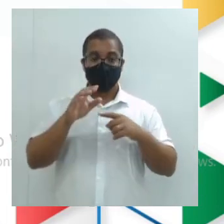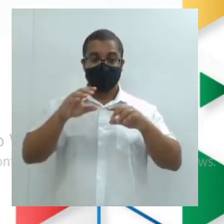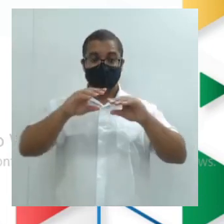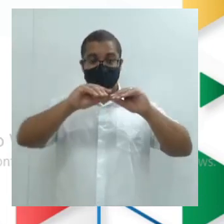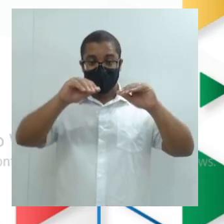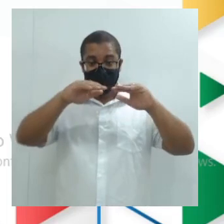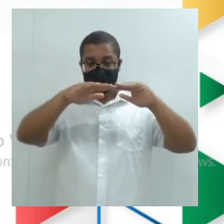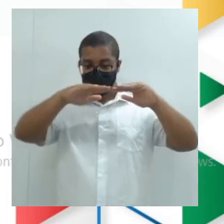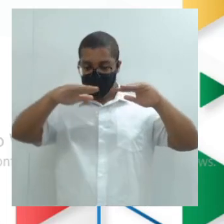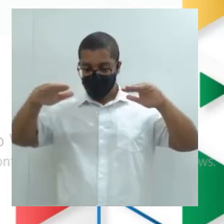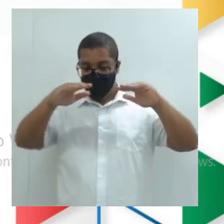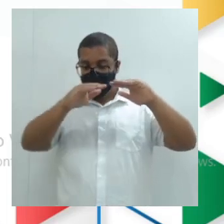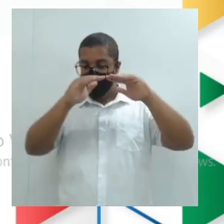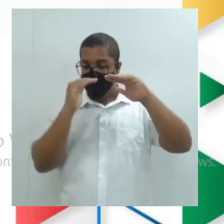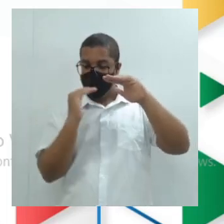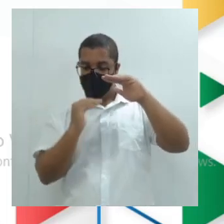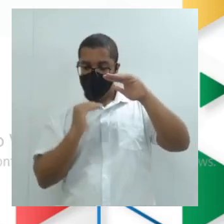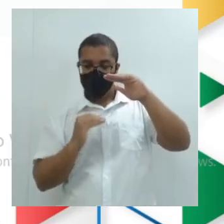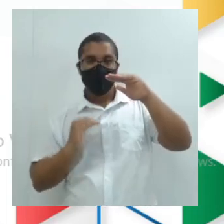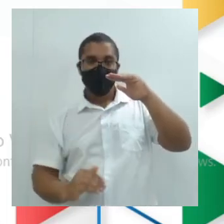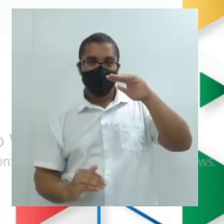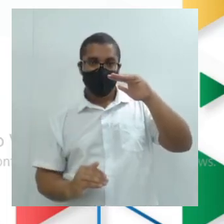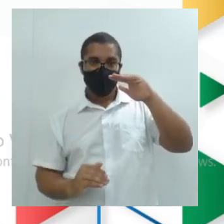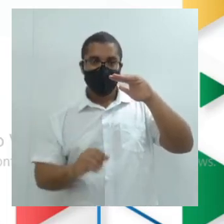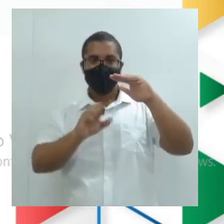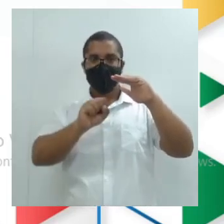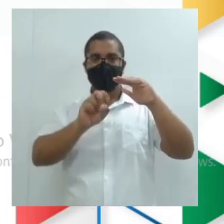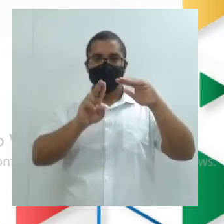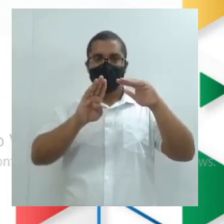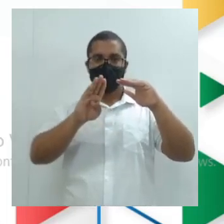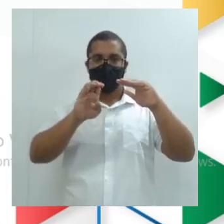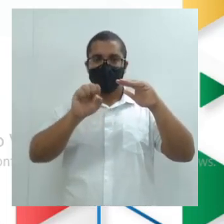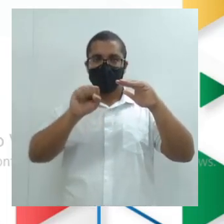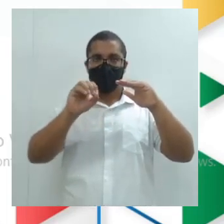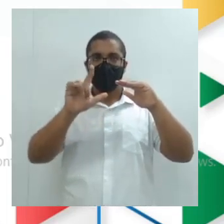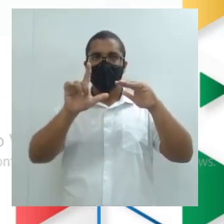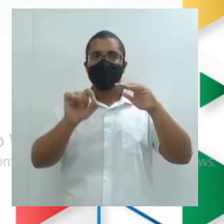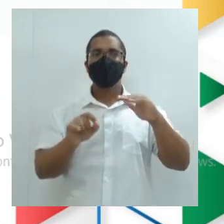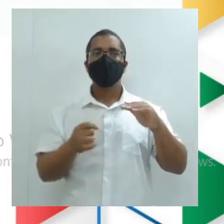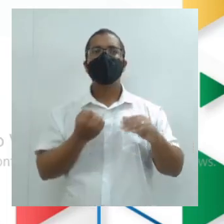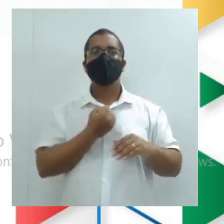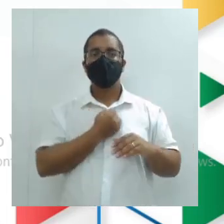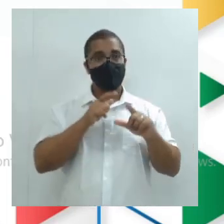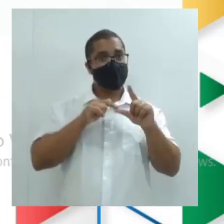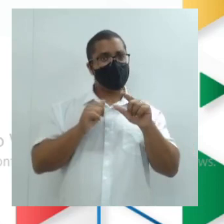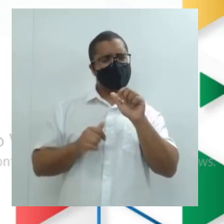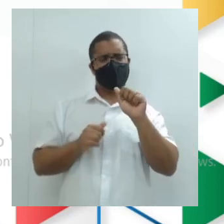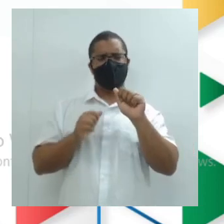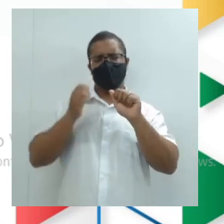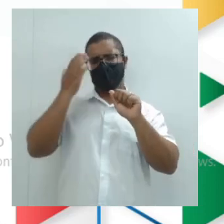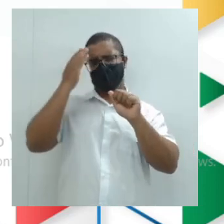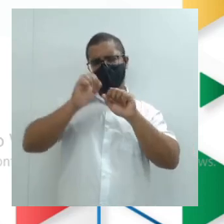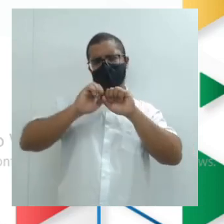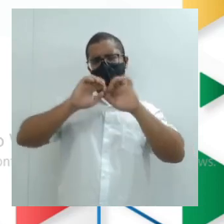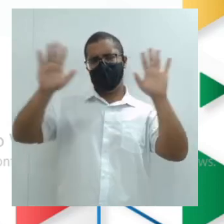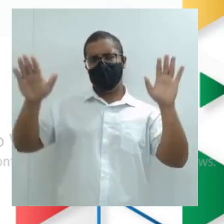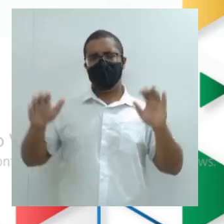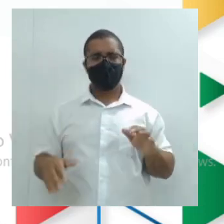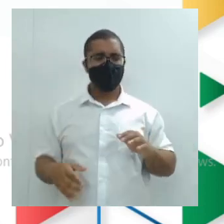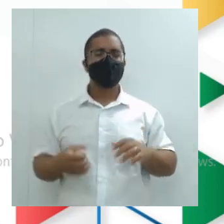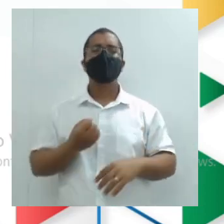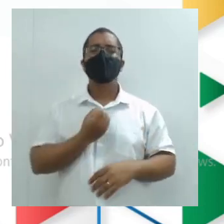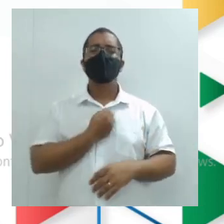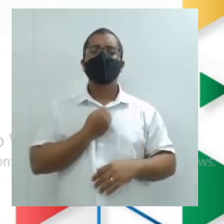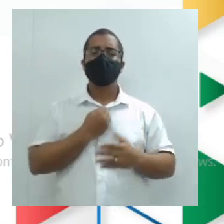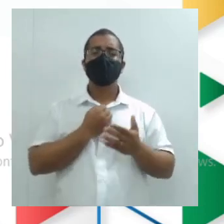do térreo, ou seja, subsolo? Vamos para a resposta? A letra A vai deixar bem clara que o